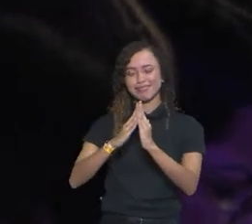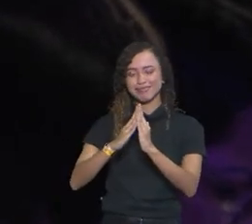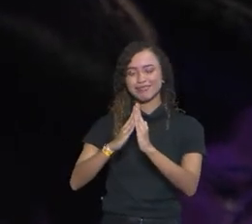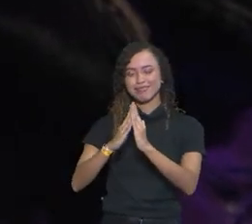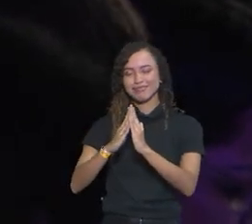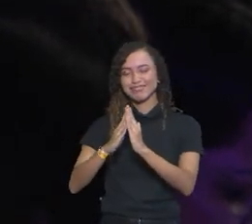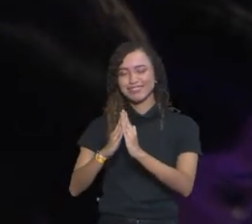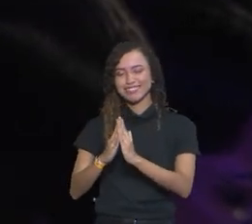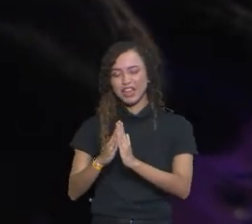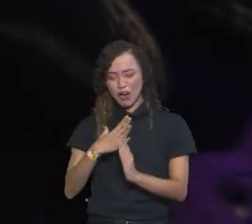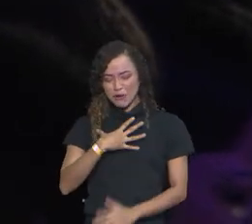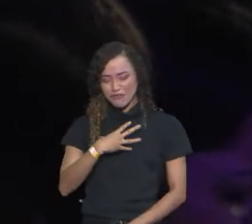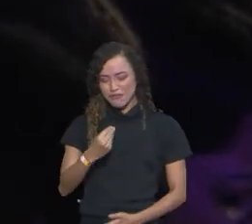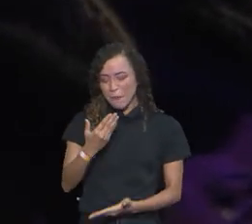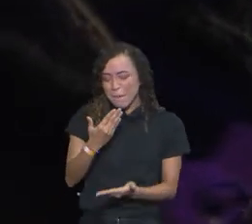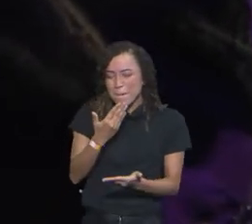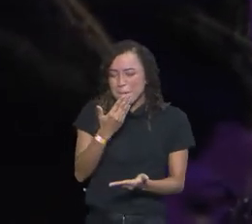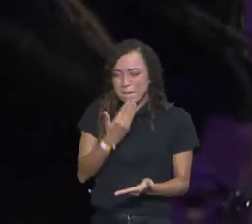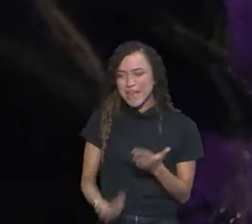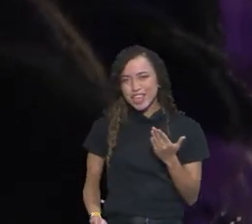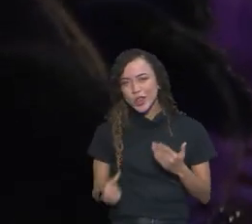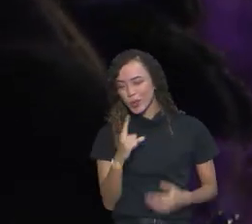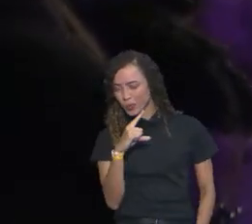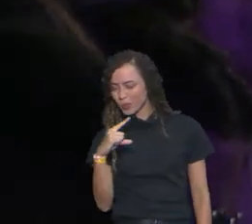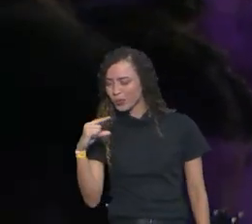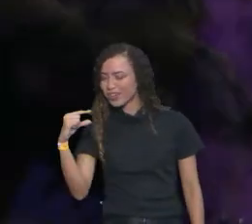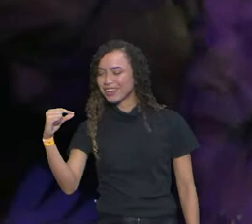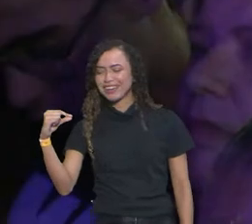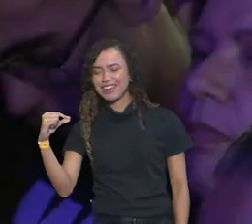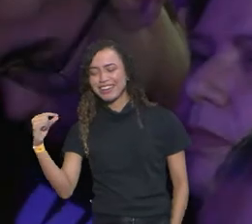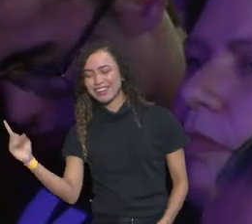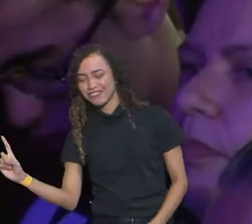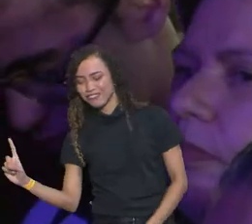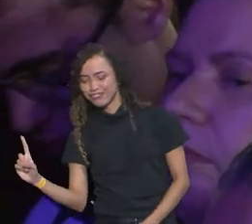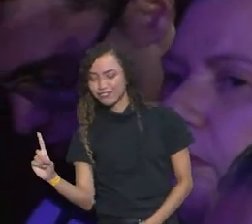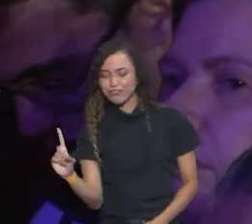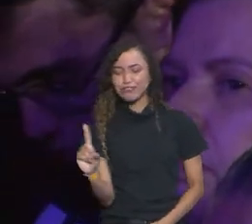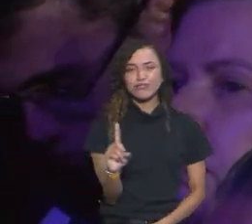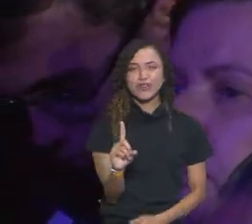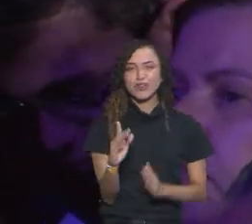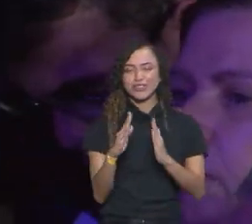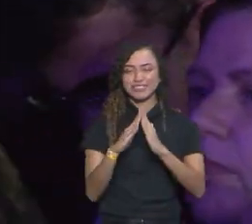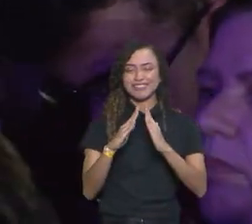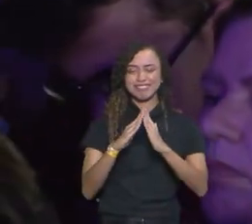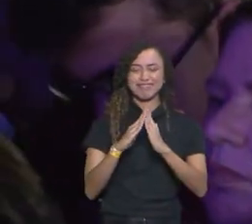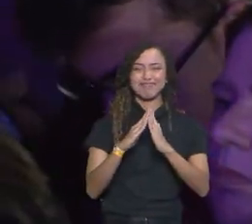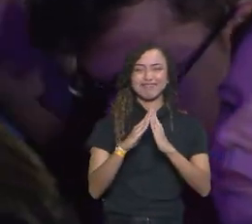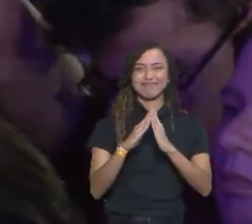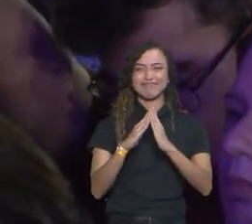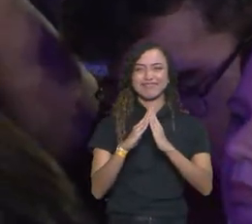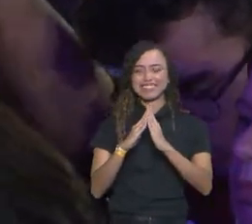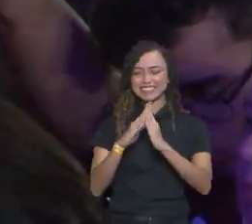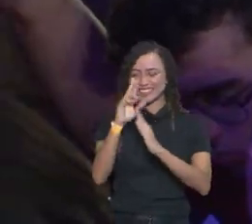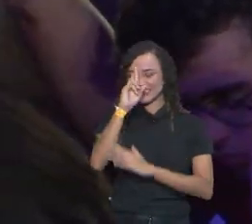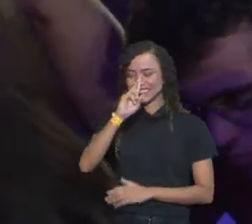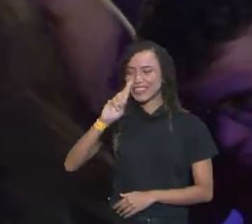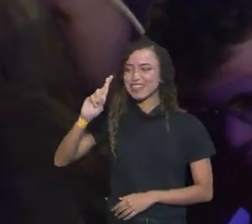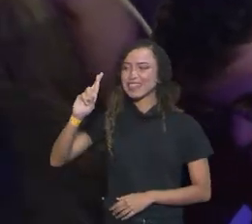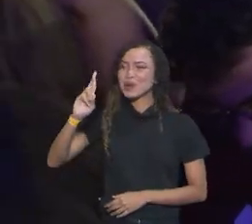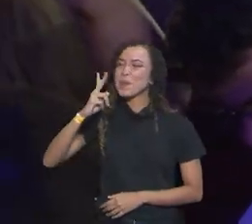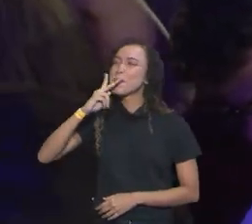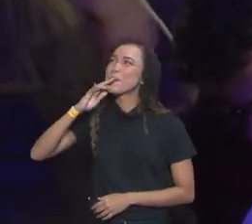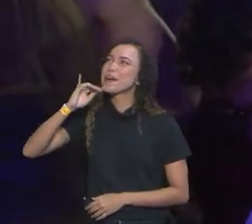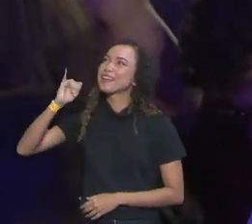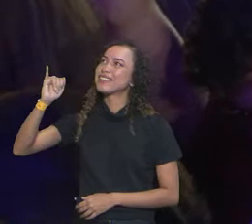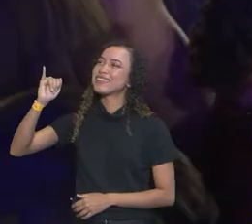Perdido Senhor meu Deus em nome de Jesus se a pessoas aqui desesperançadas porque achando